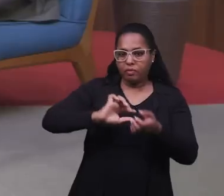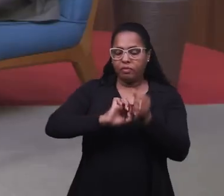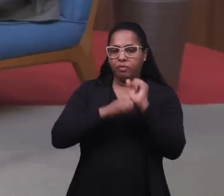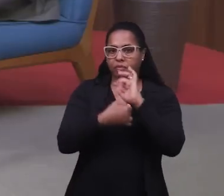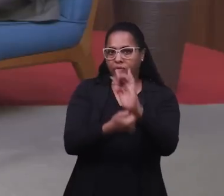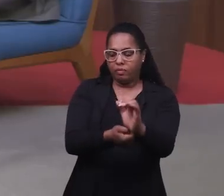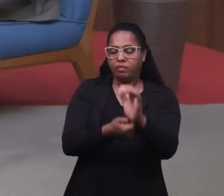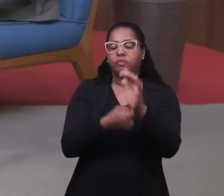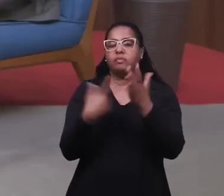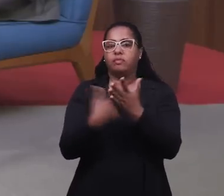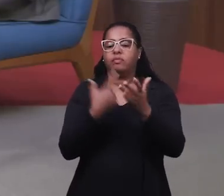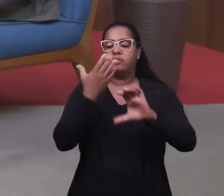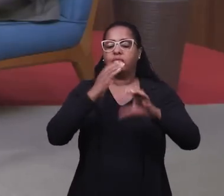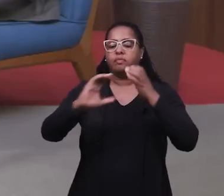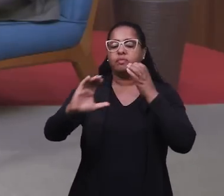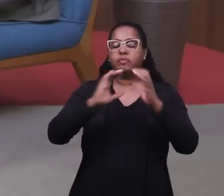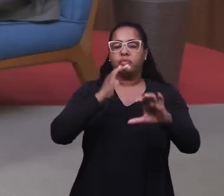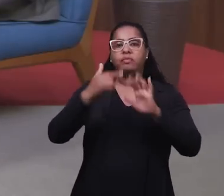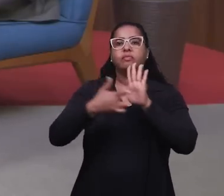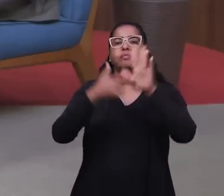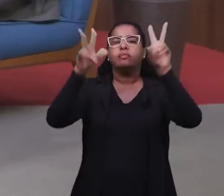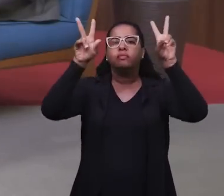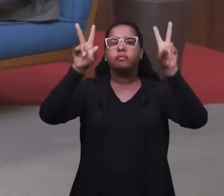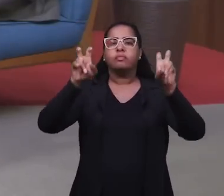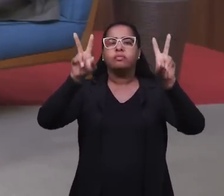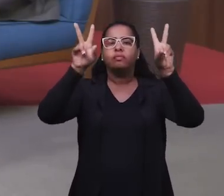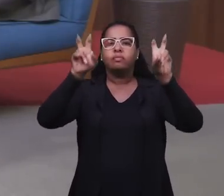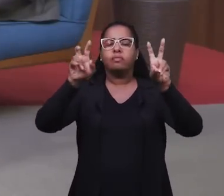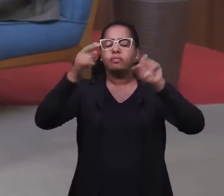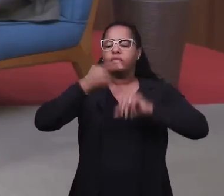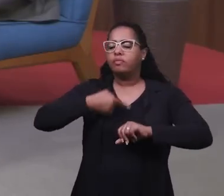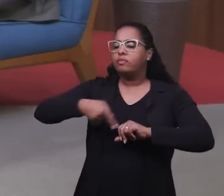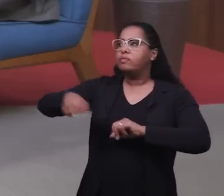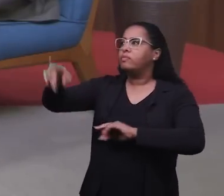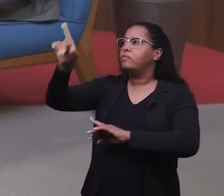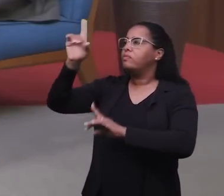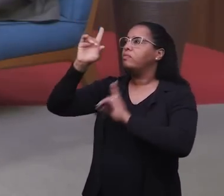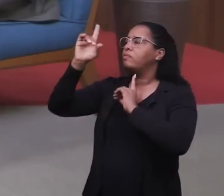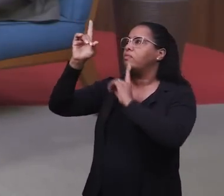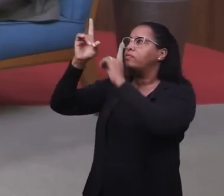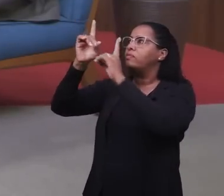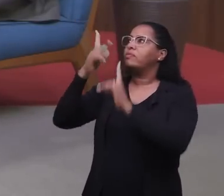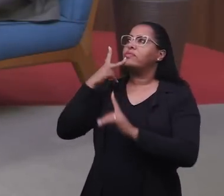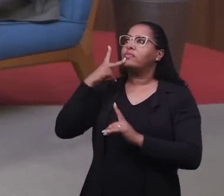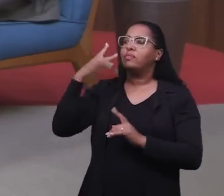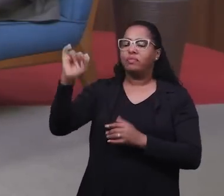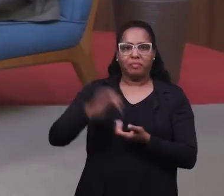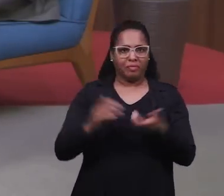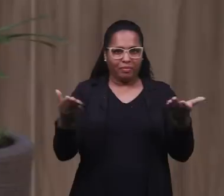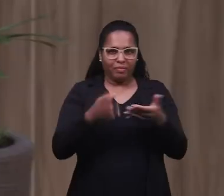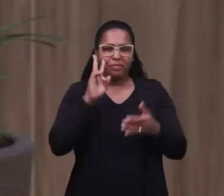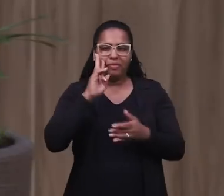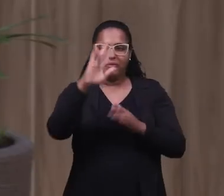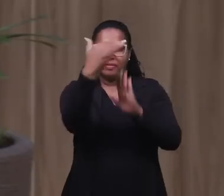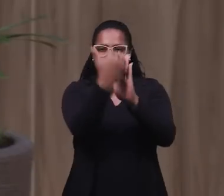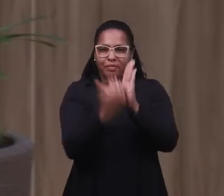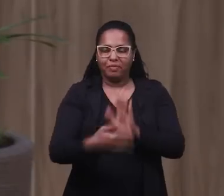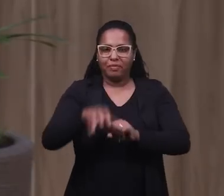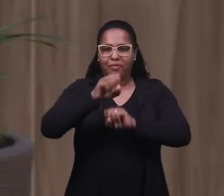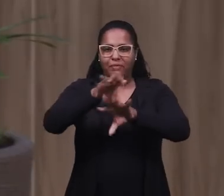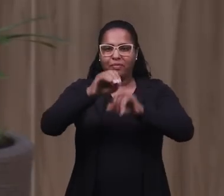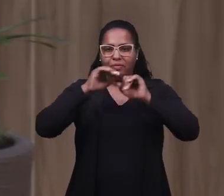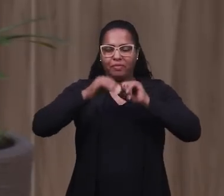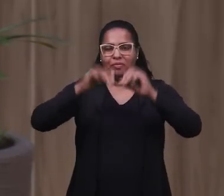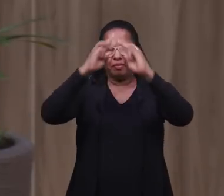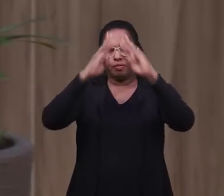Os Segredos do Livro de Cantares, vai falar sobre o seguinte assunto: indo ao encontro do Pai. Agora você